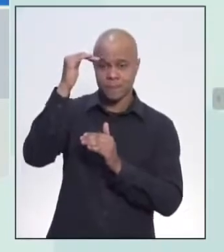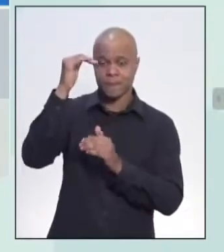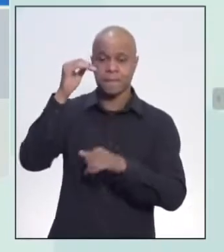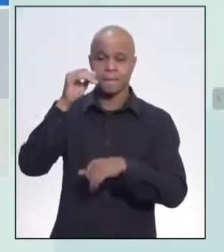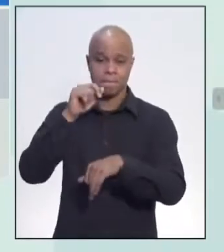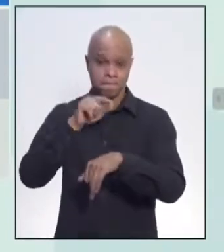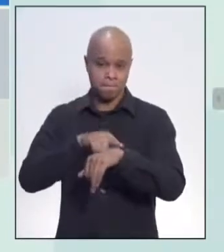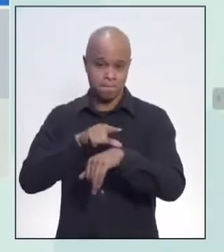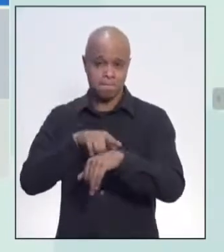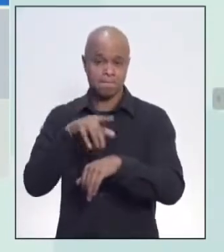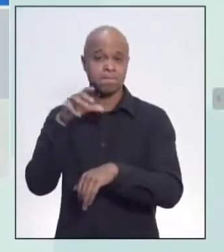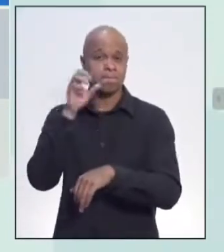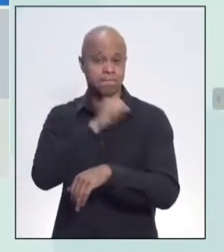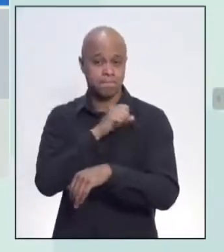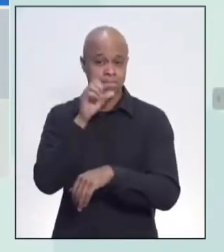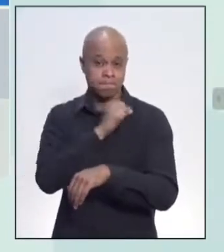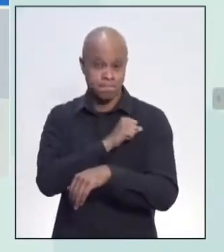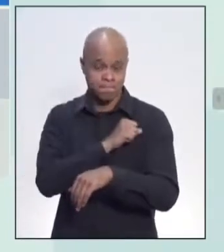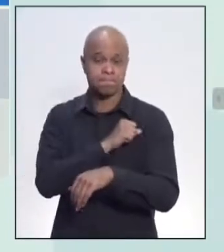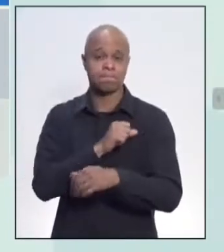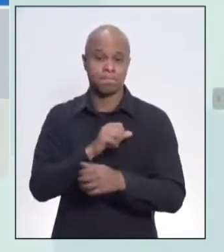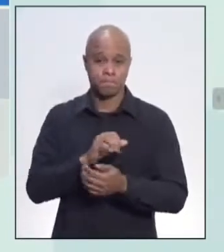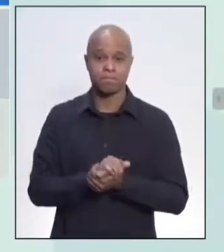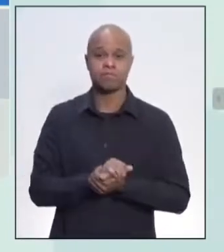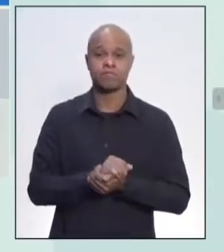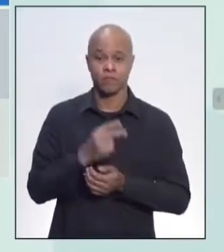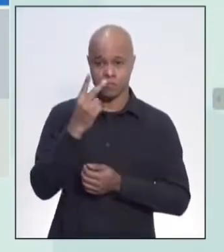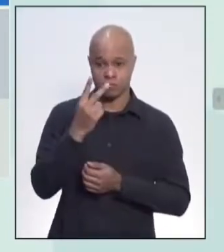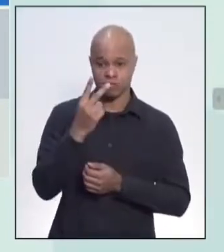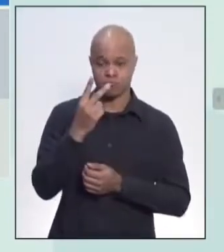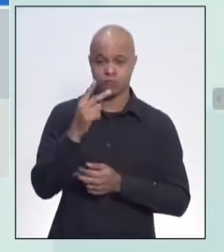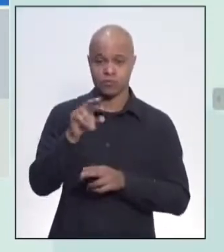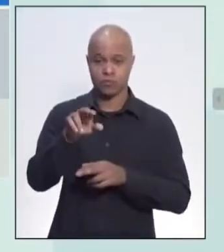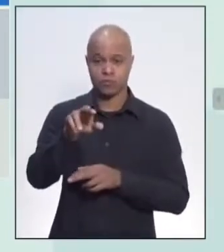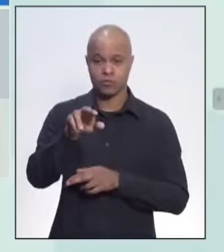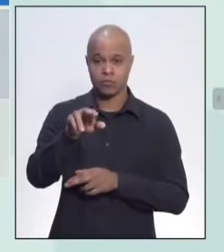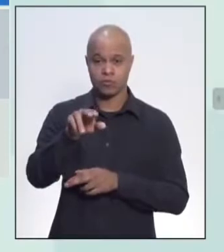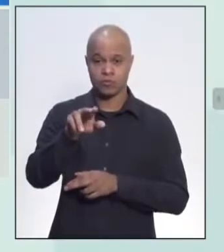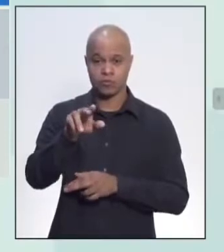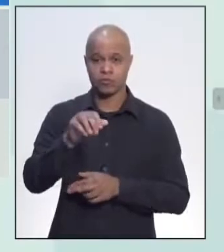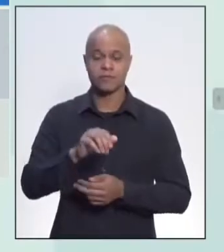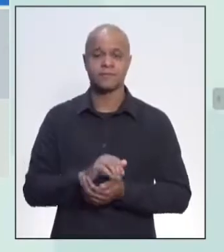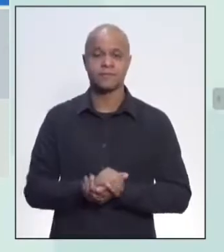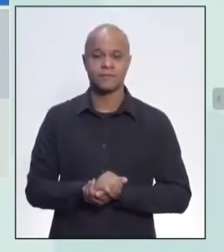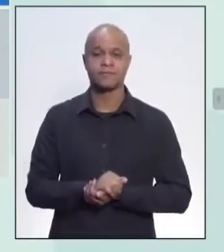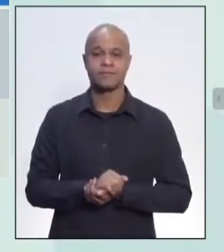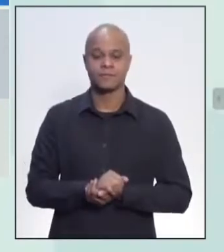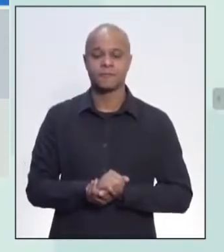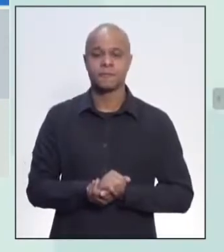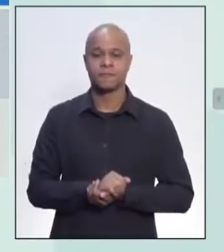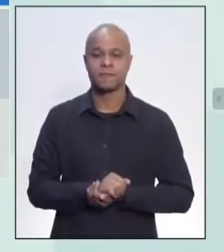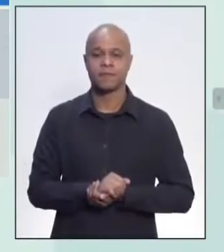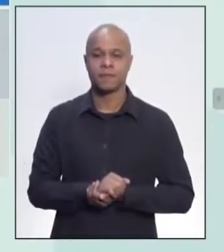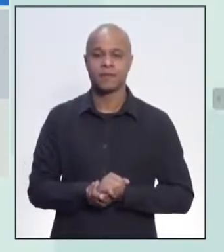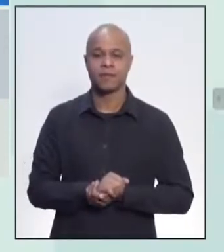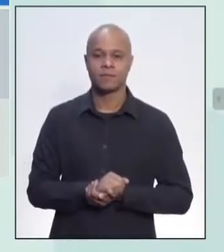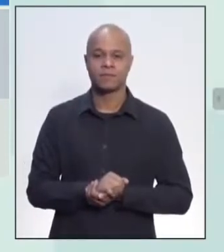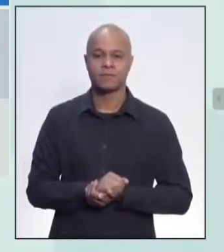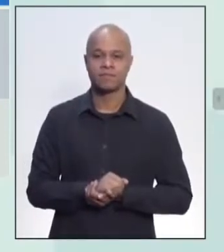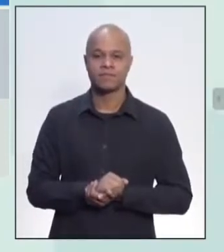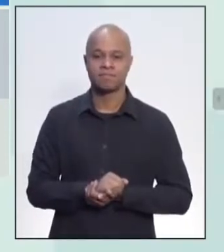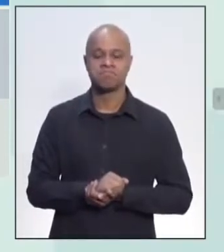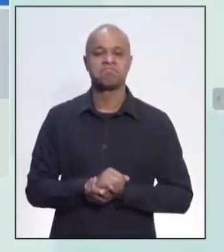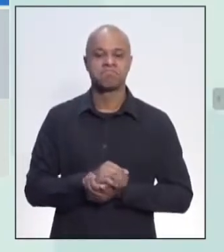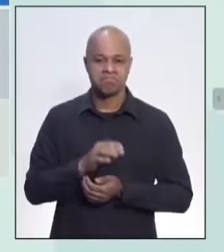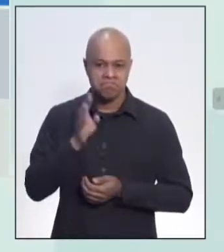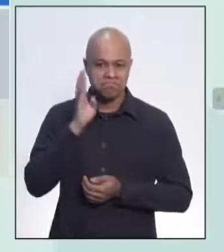tempo. Citaram que os tempos das danças são rápidos. E alguns alunos citaram que o tempo é moderado.